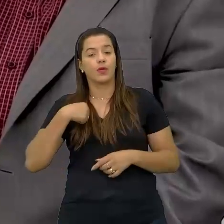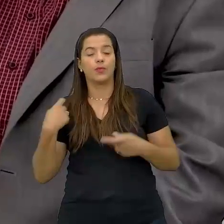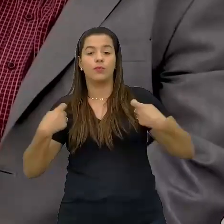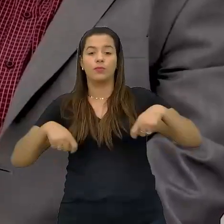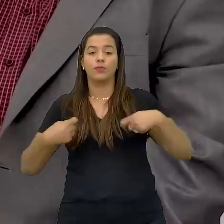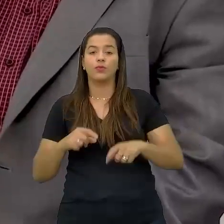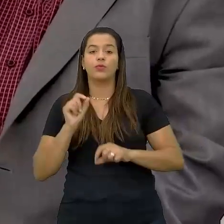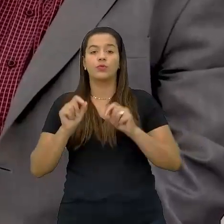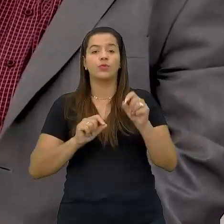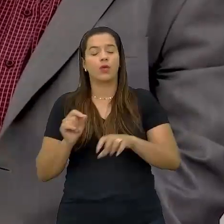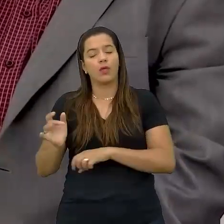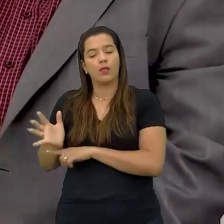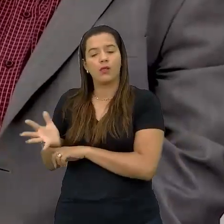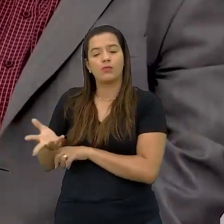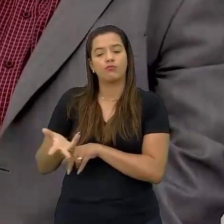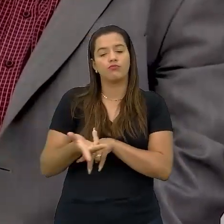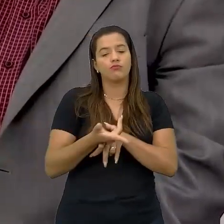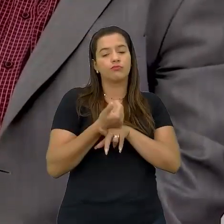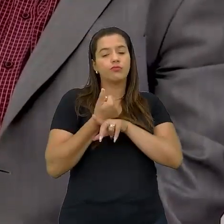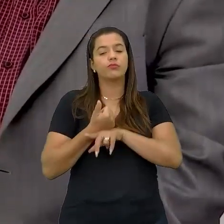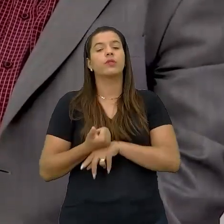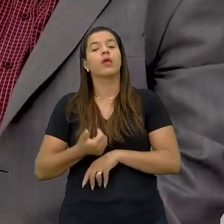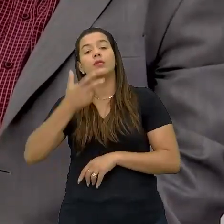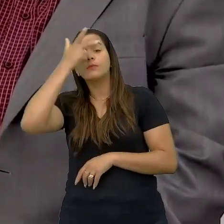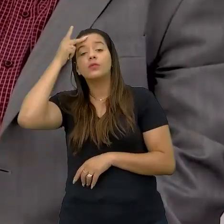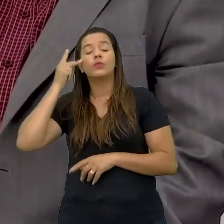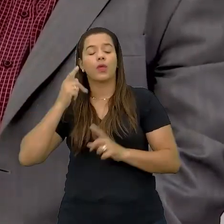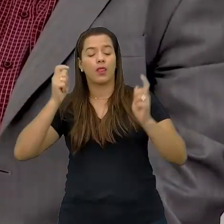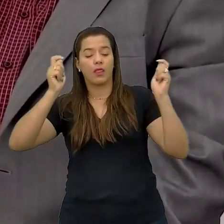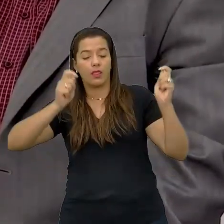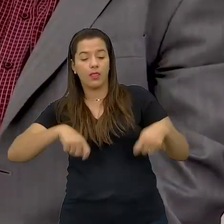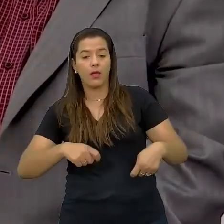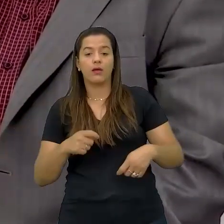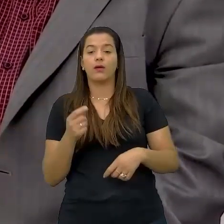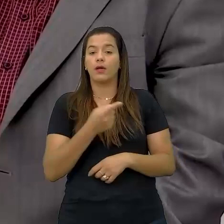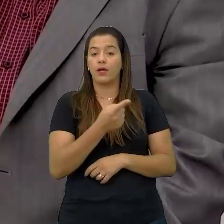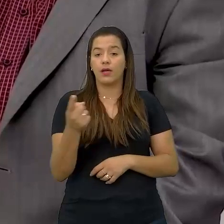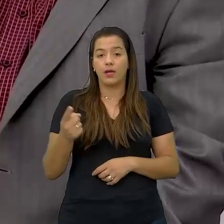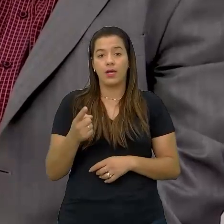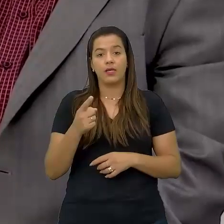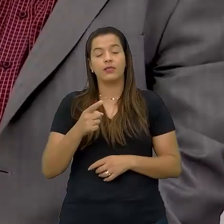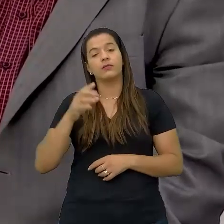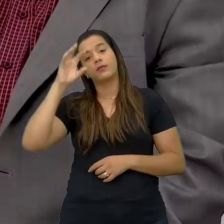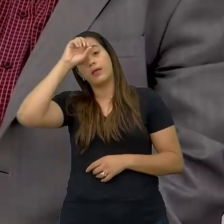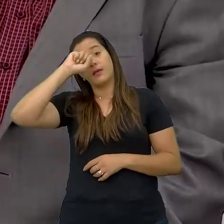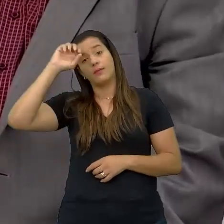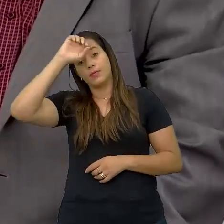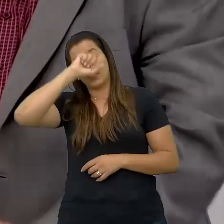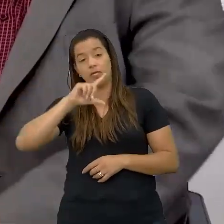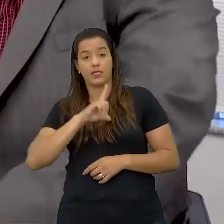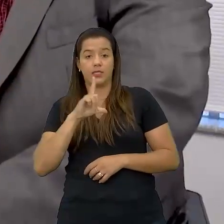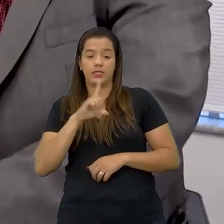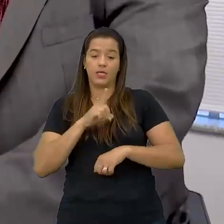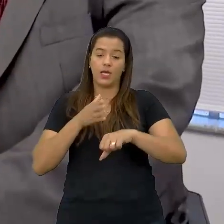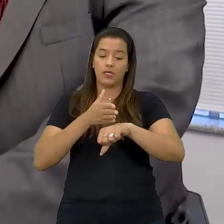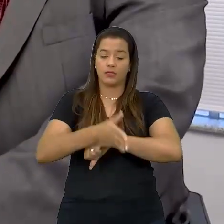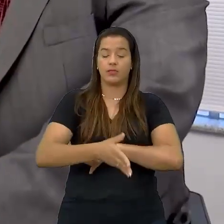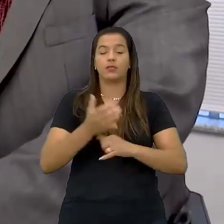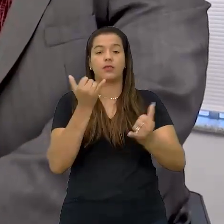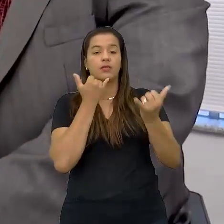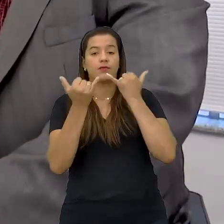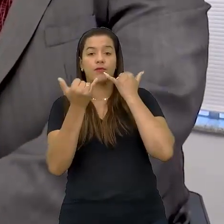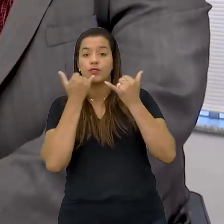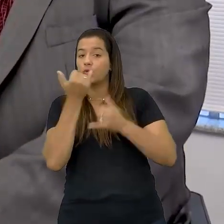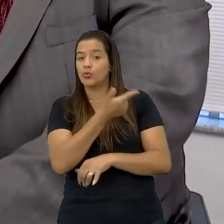sim, seduzir, encantar as pessoas para que elas sejam capazes de, naquela condição, ter acesso a essa informação, né, de uma